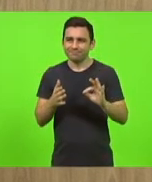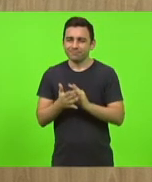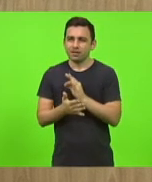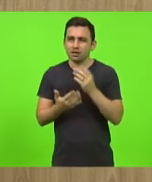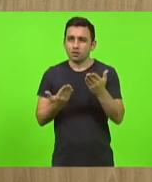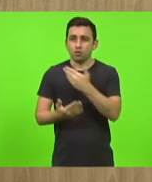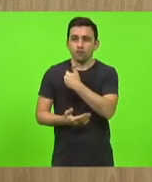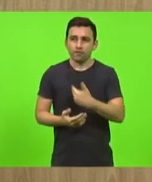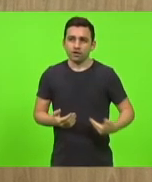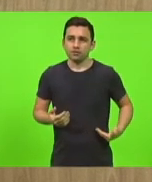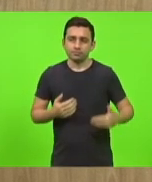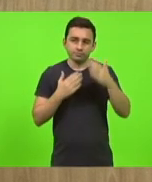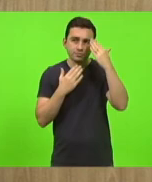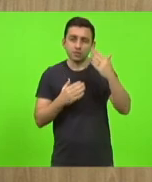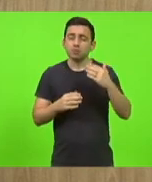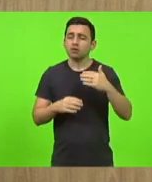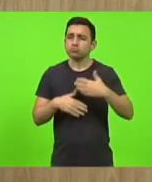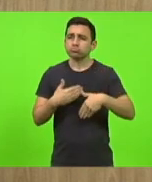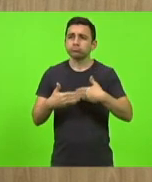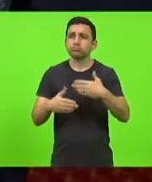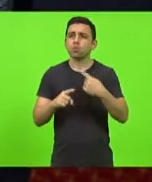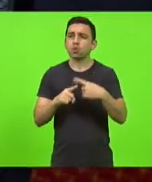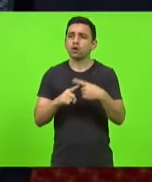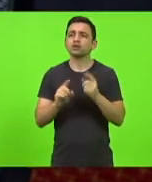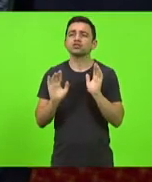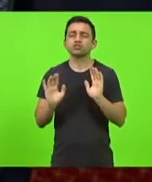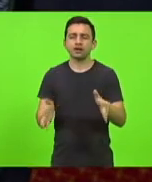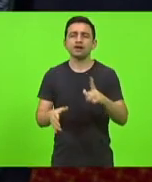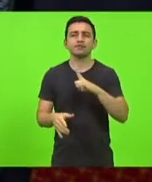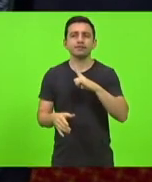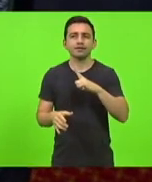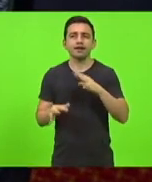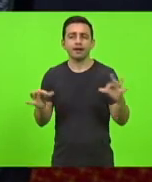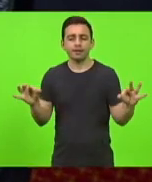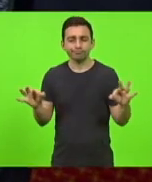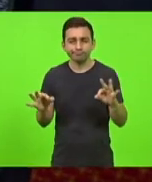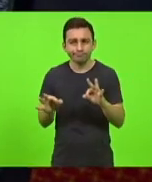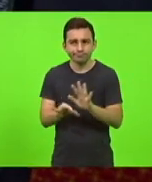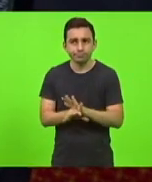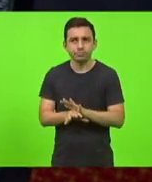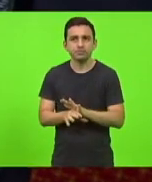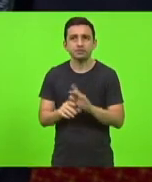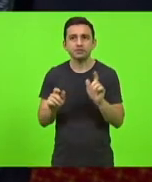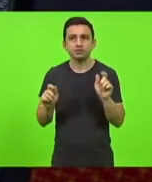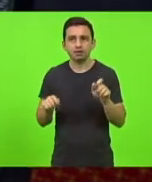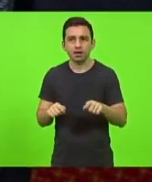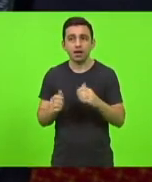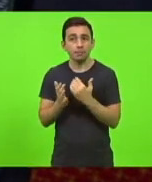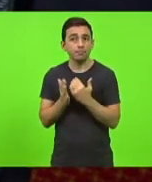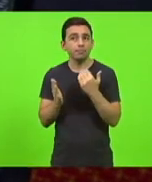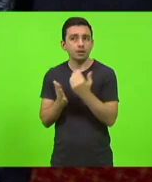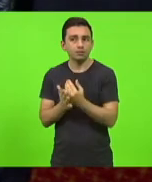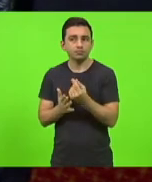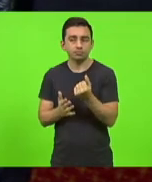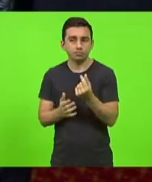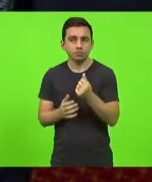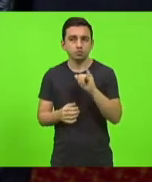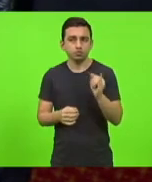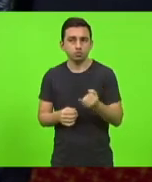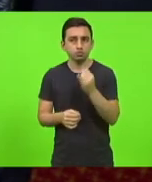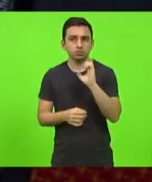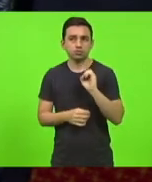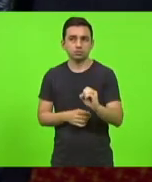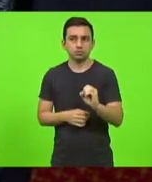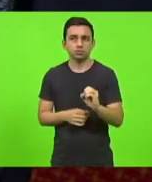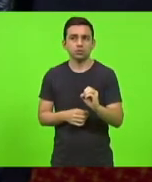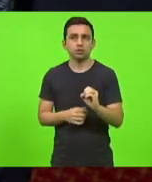do Estado por encaminhá-la, porque nós já tínhamos encerrado a possibilidade de aplicar mais recursos no juro zero, que para o